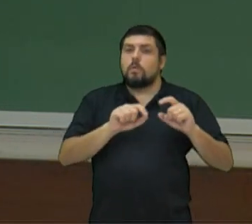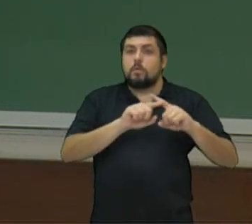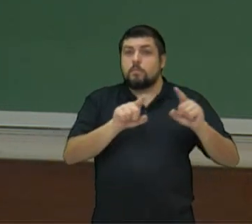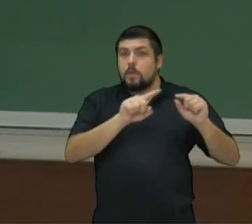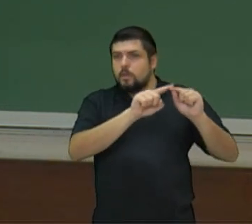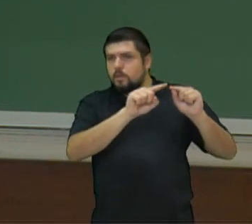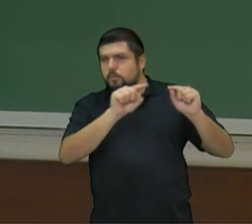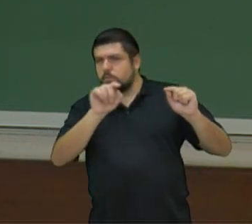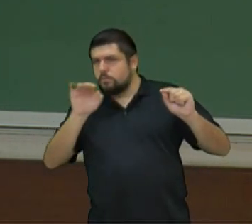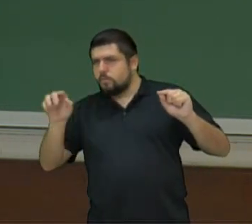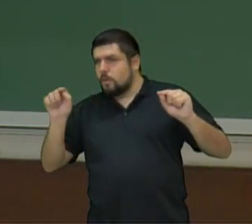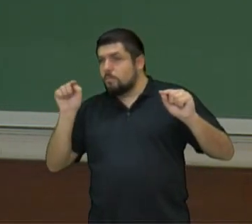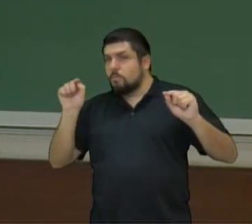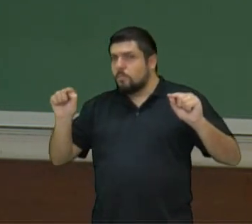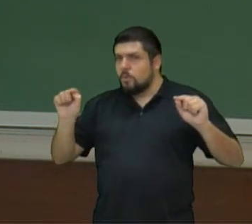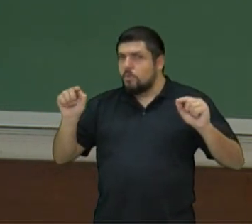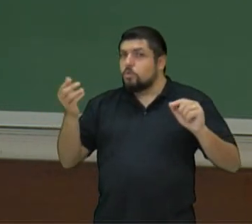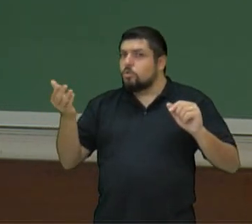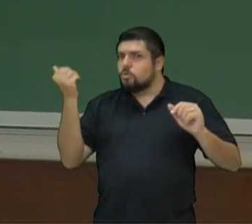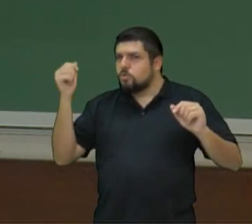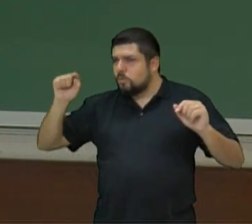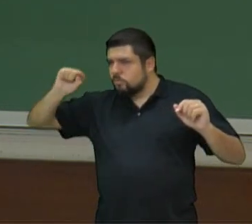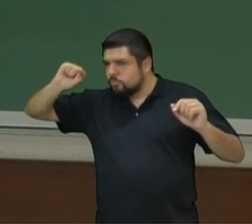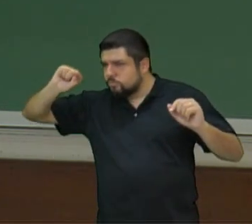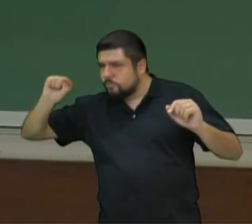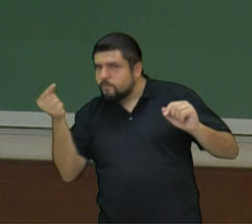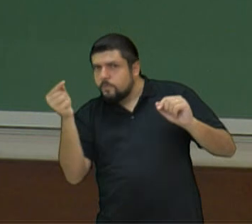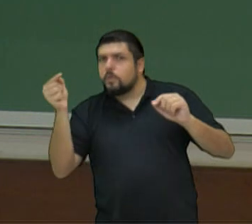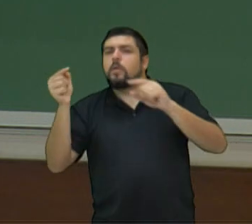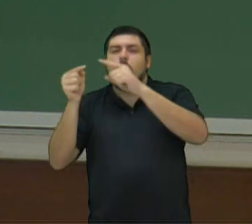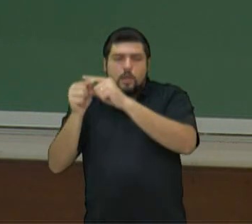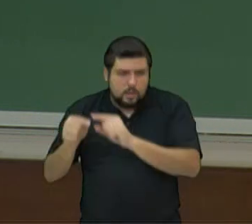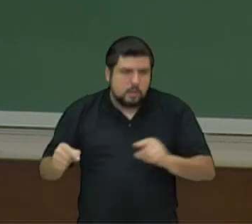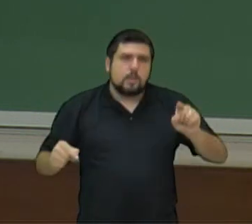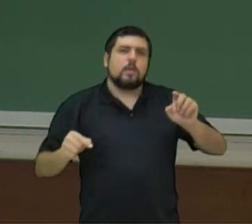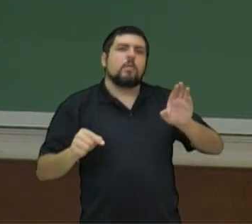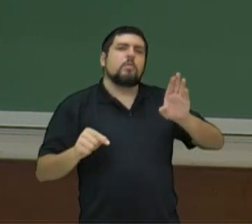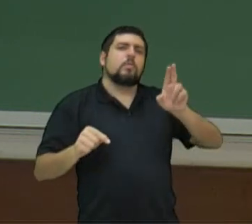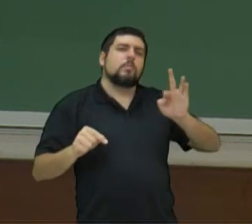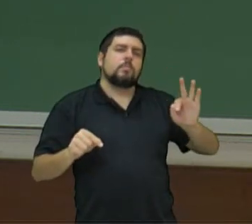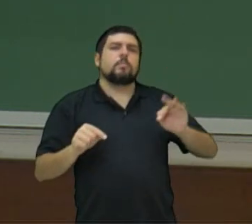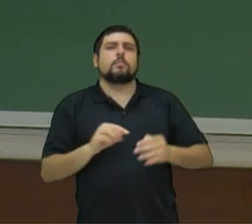ponto final, colocar uma vírgula e aí você pode usar o "but" sem problema.